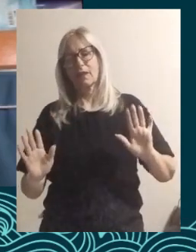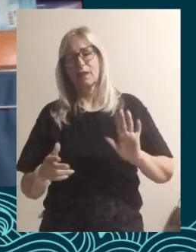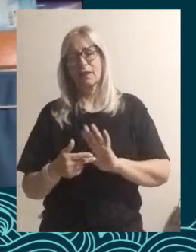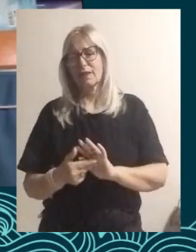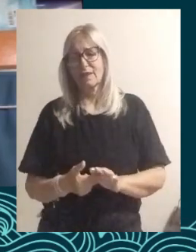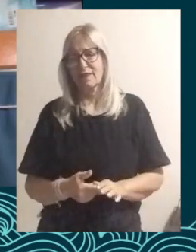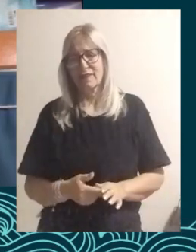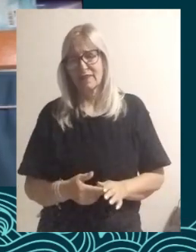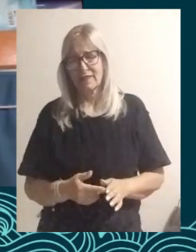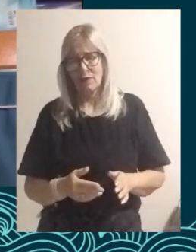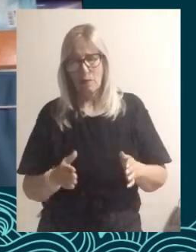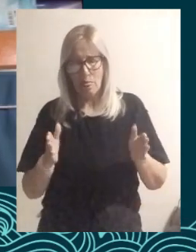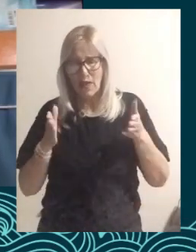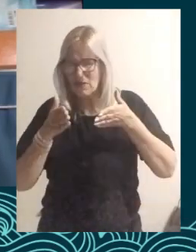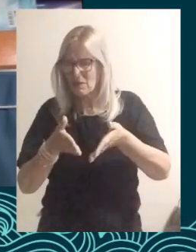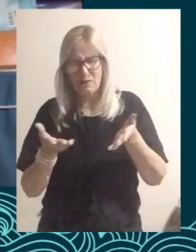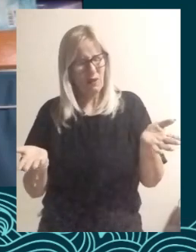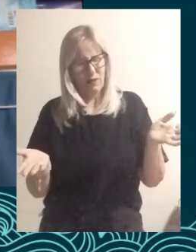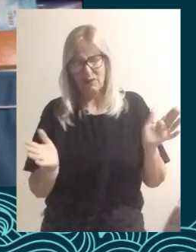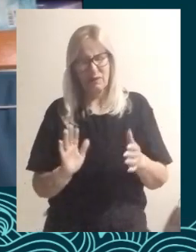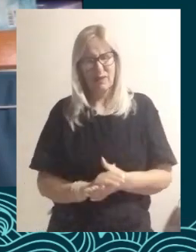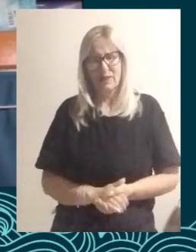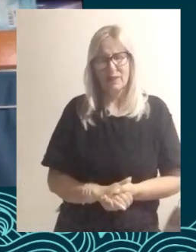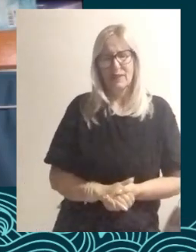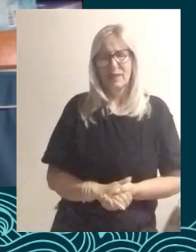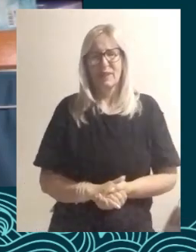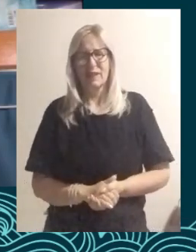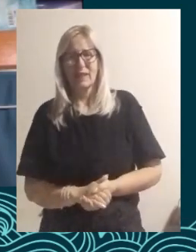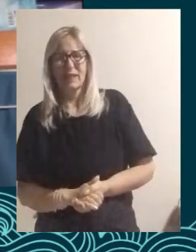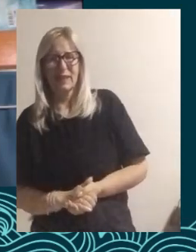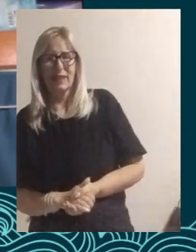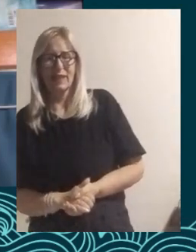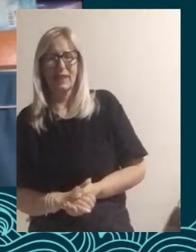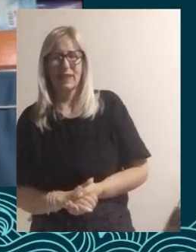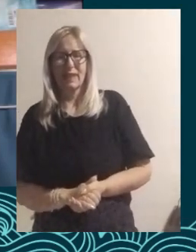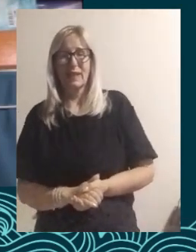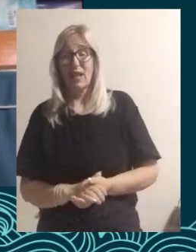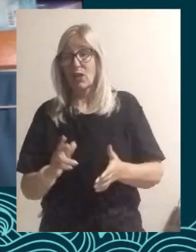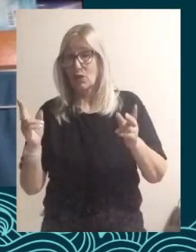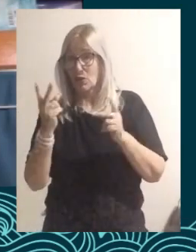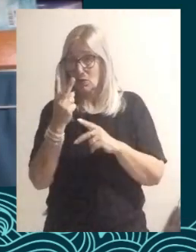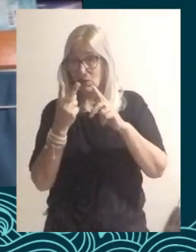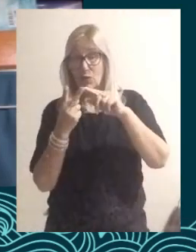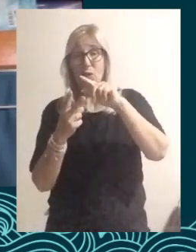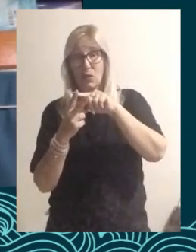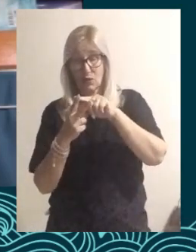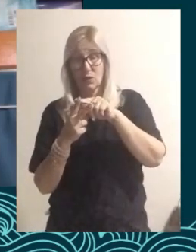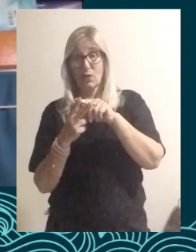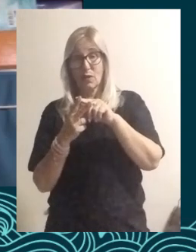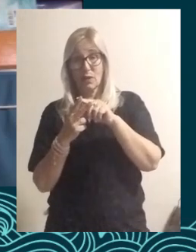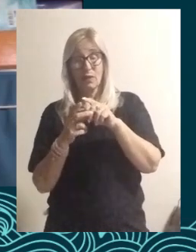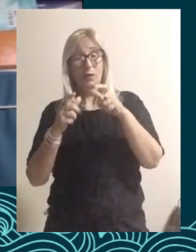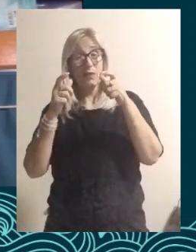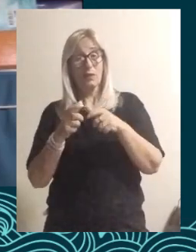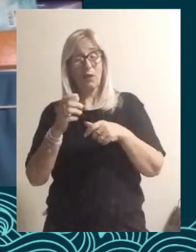claro o que a gente faz, não tem receita. Não tem um objetivo muito preciso. Só que nem a tempestade nem a calmaria duram para sempre,